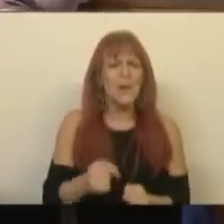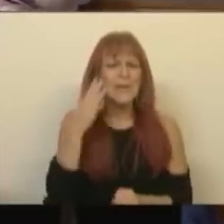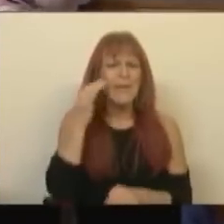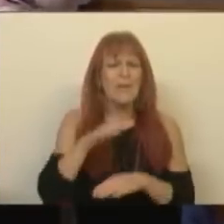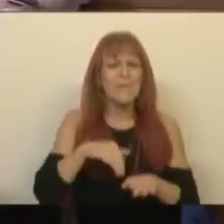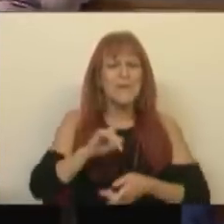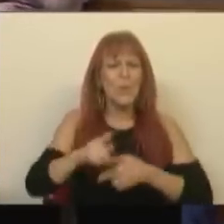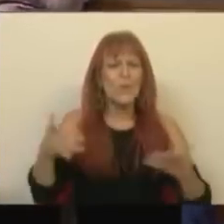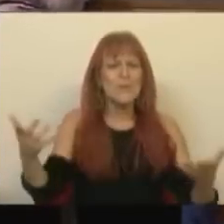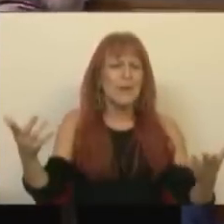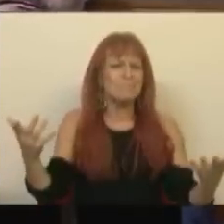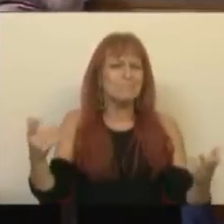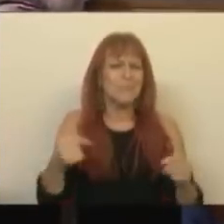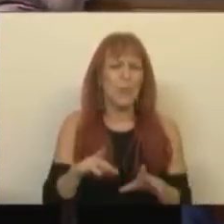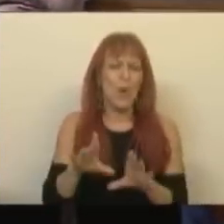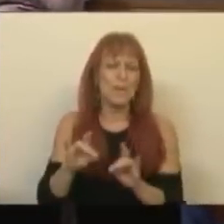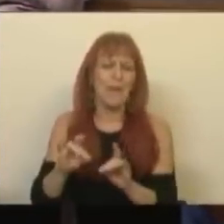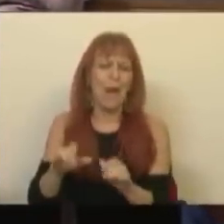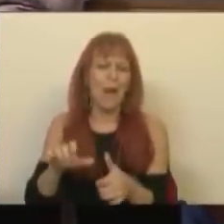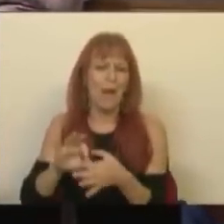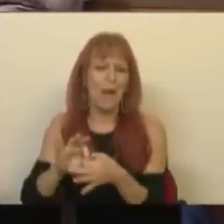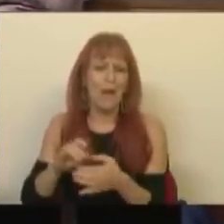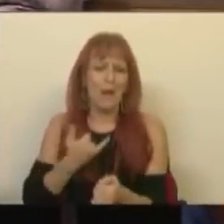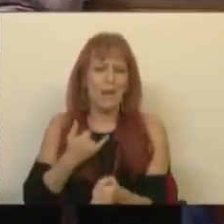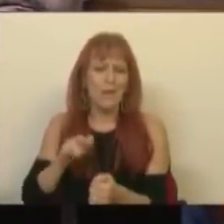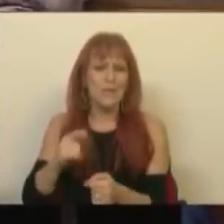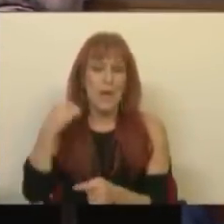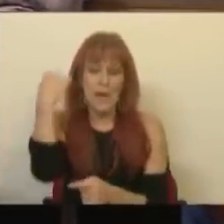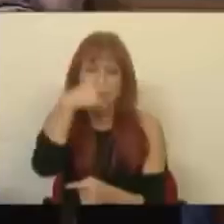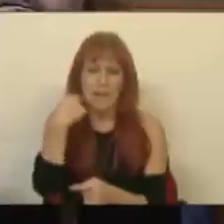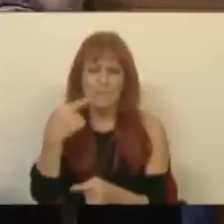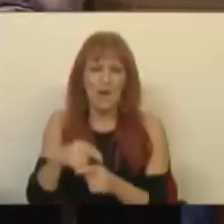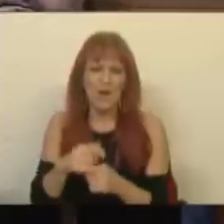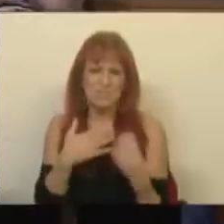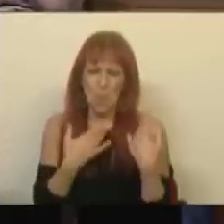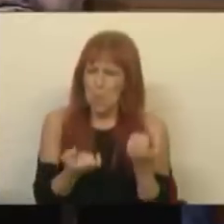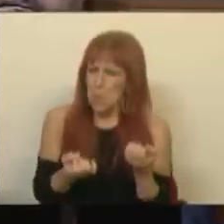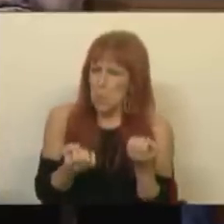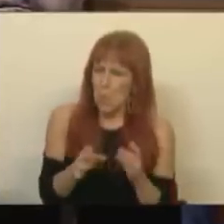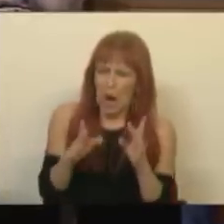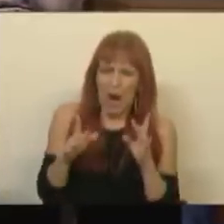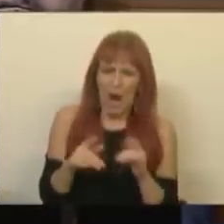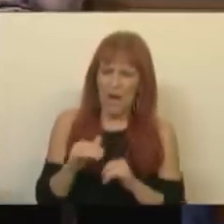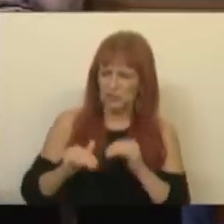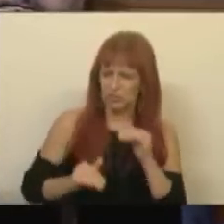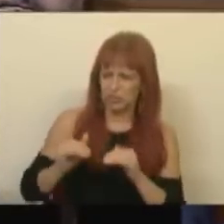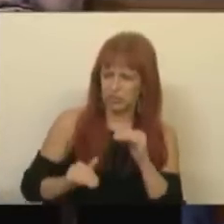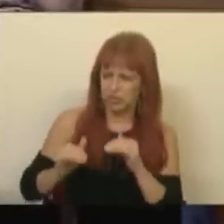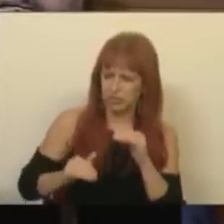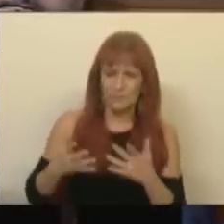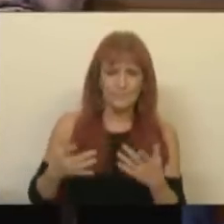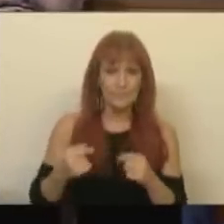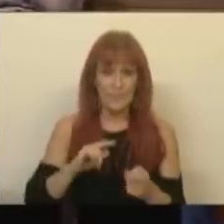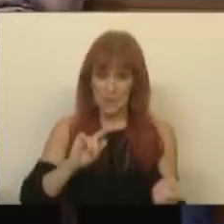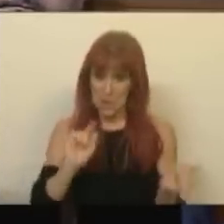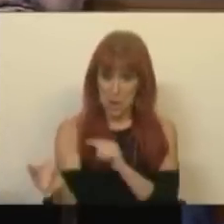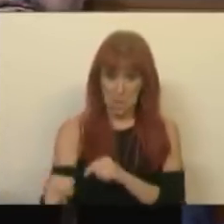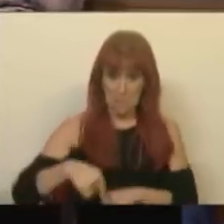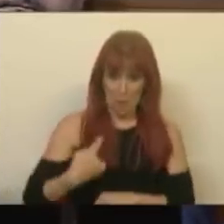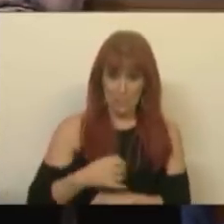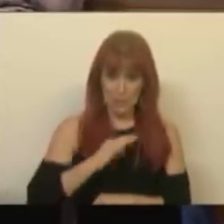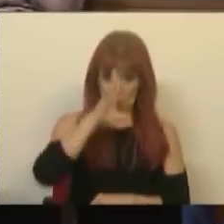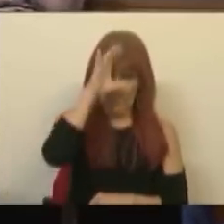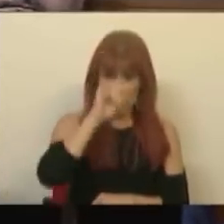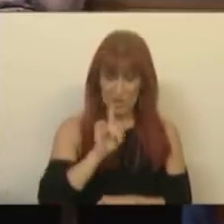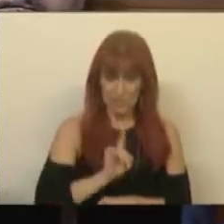fazer era que pular a iniciativa Liberal eh uma imagem de irresponsabilidade e de estabilidade e isso virou-se contra o senhor